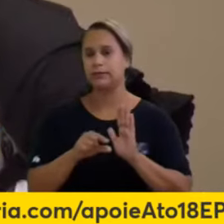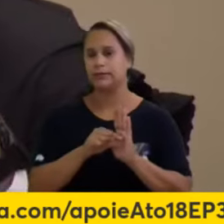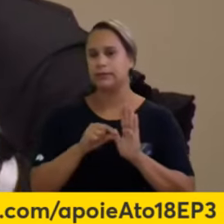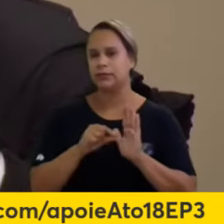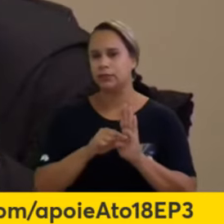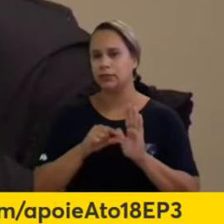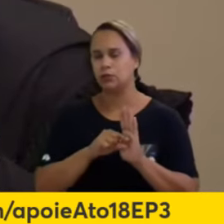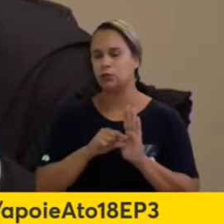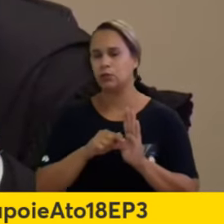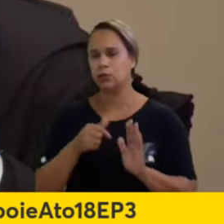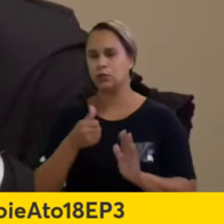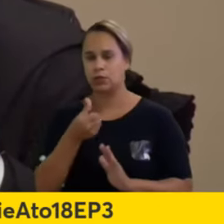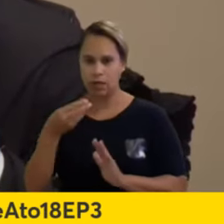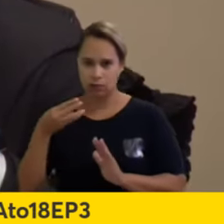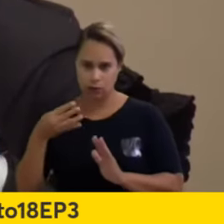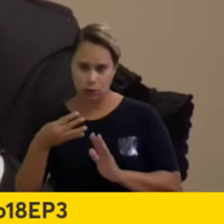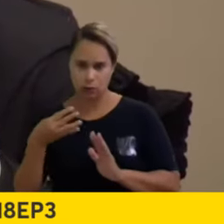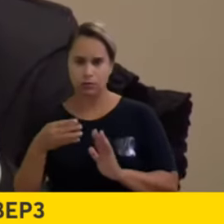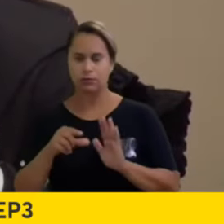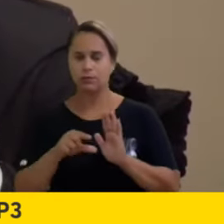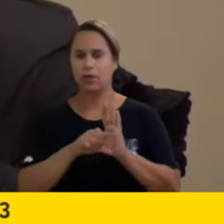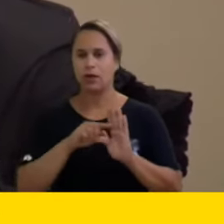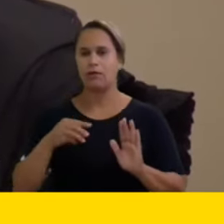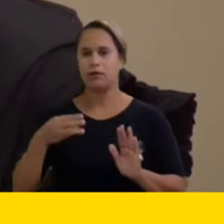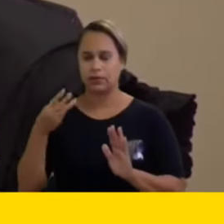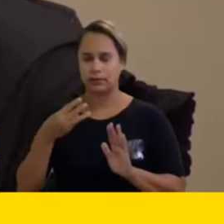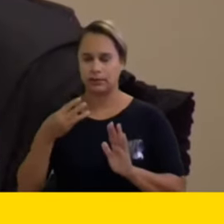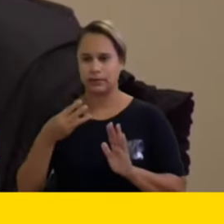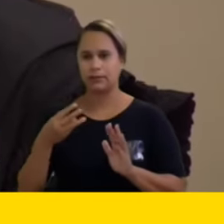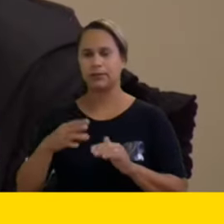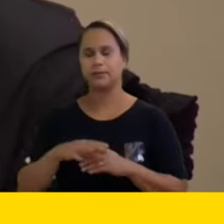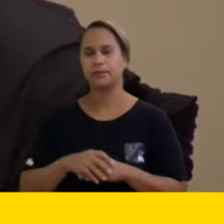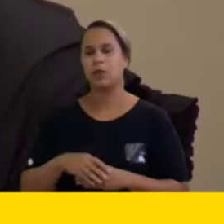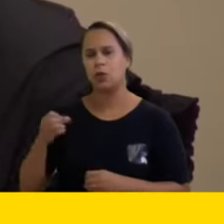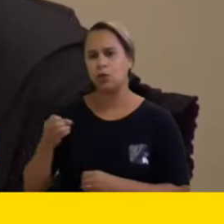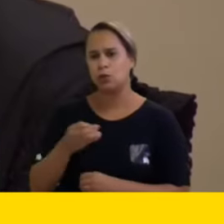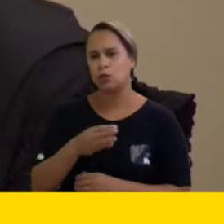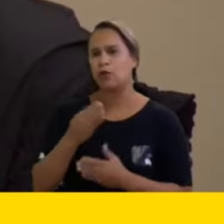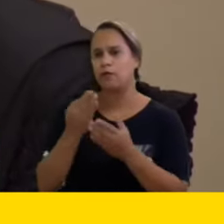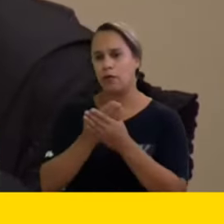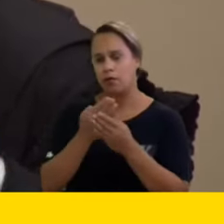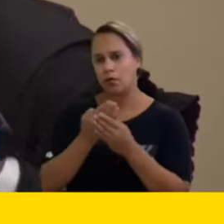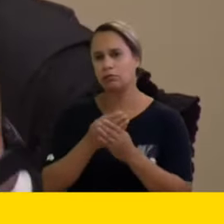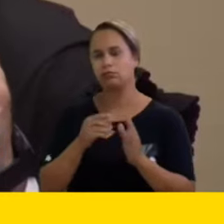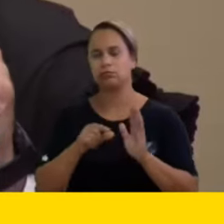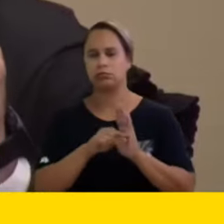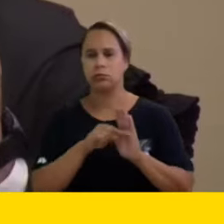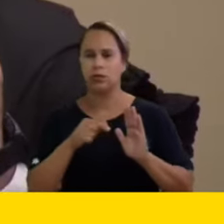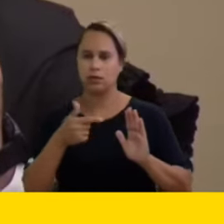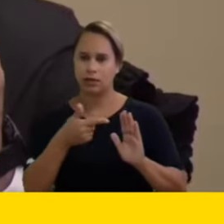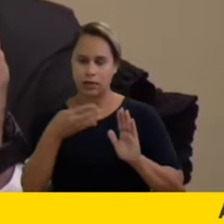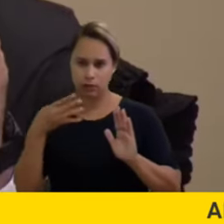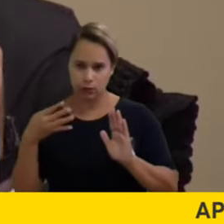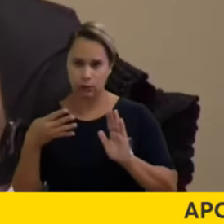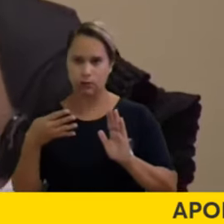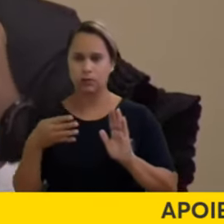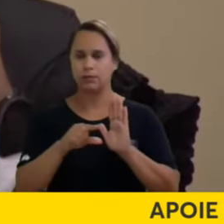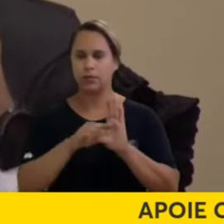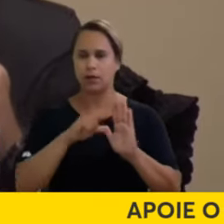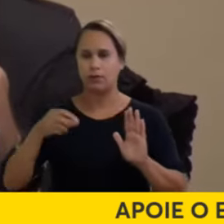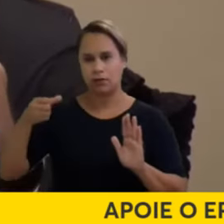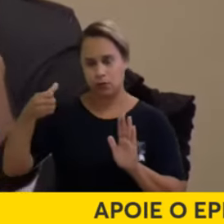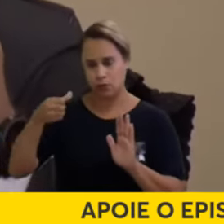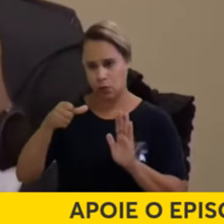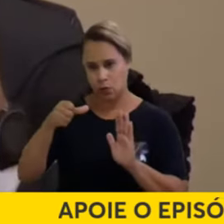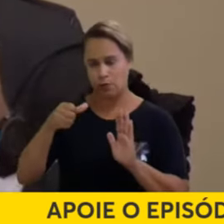seja a forma da lei complementar autorizada a fixar novos casos de elegibilidade Artigo 14 parágrafo 9 seja ainda e sobretudo na forma de